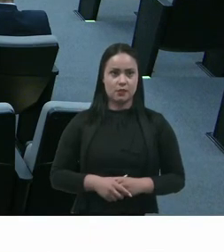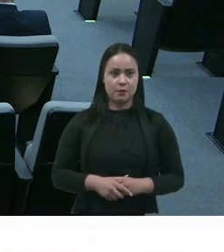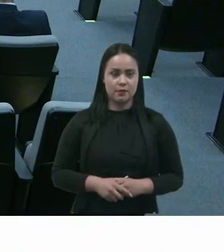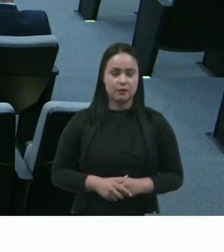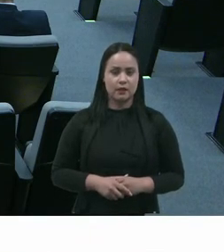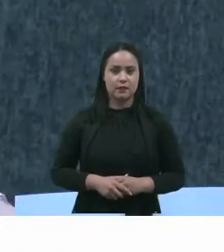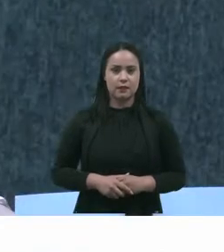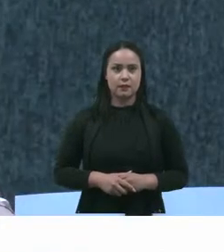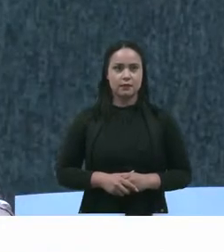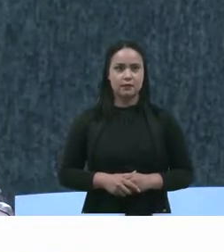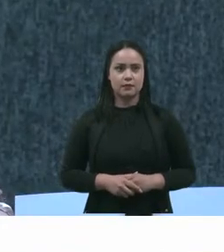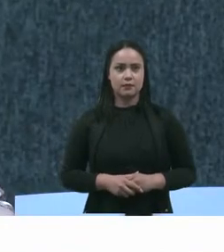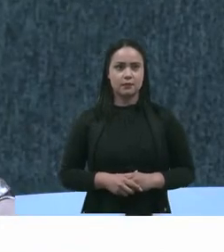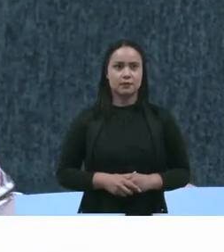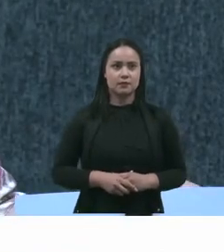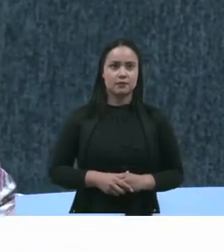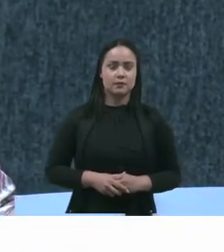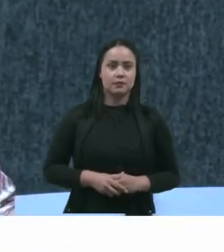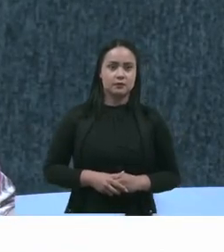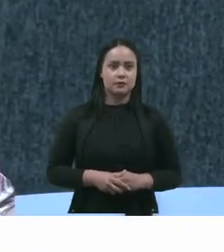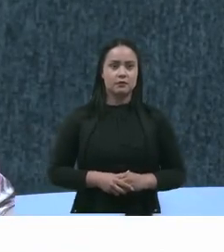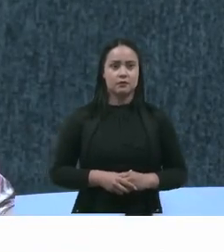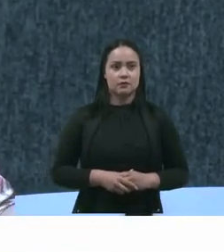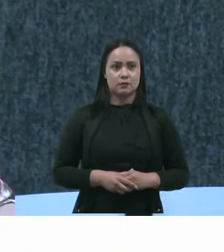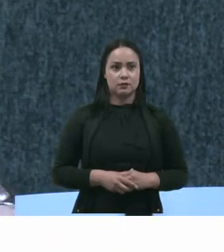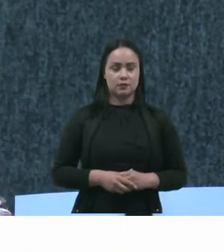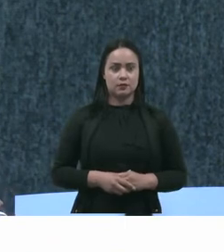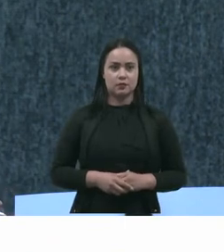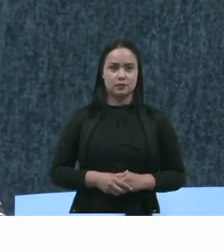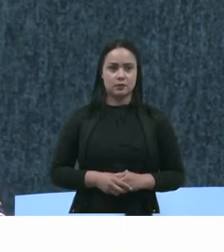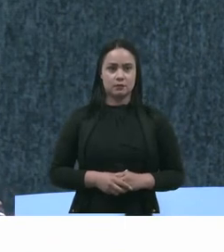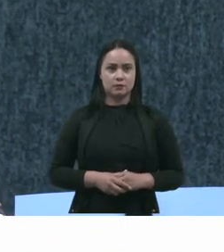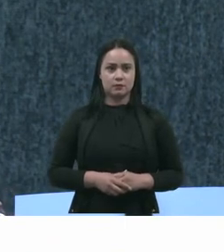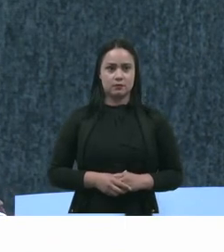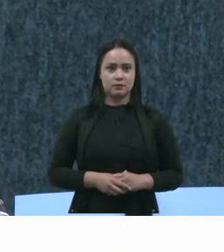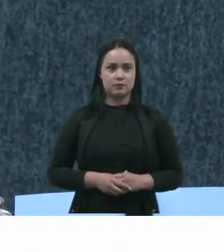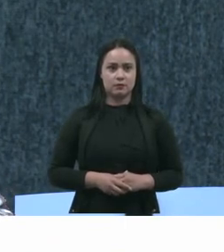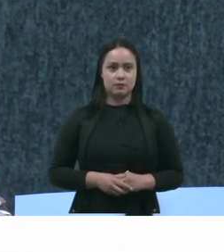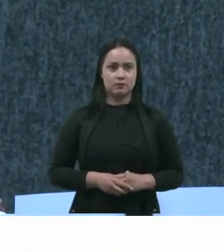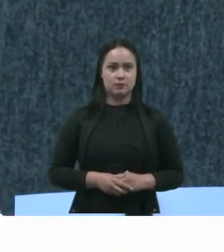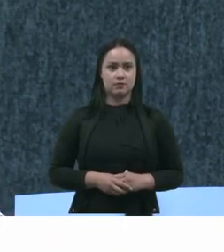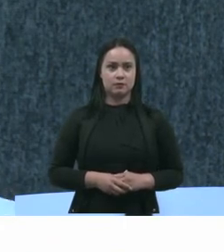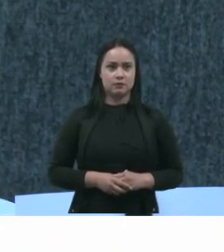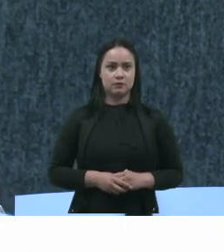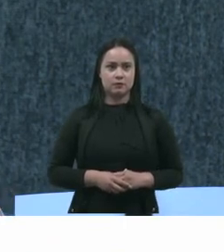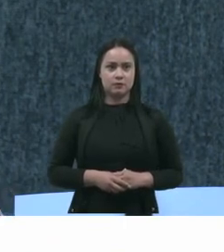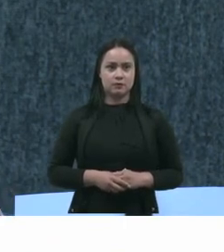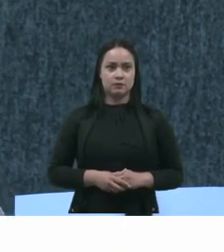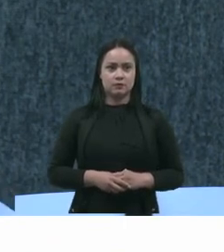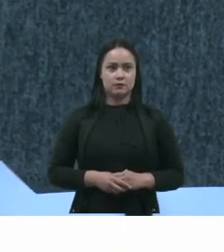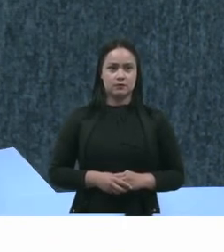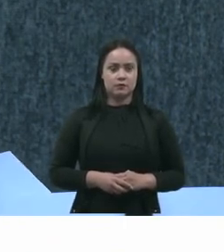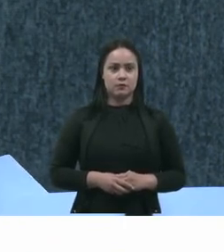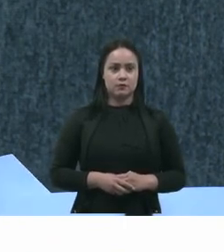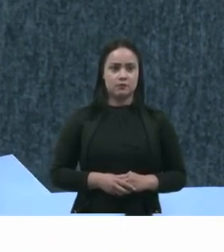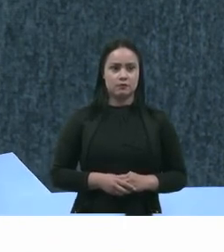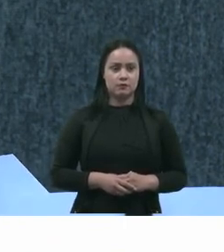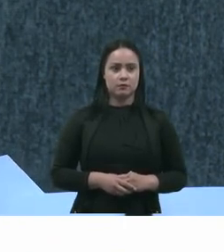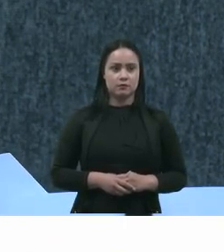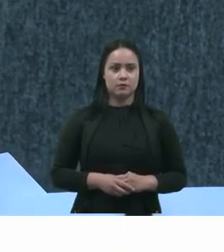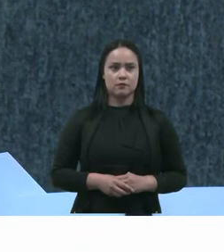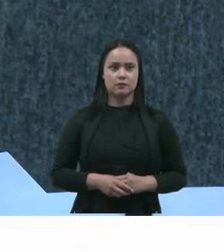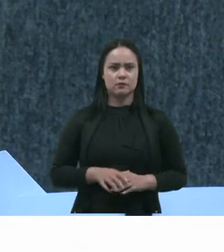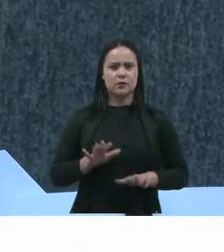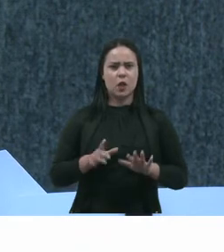Mário Maia. Vamos para o próximo. contestação, eu